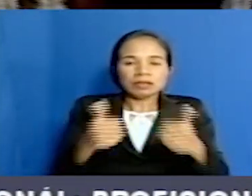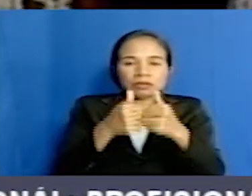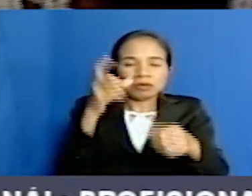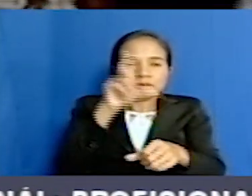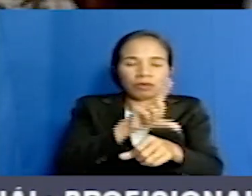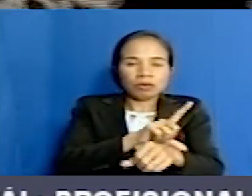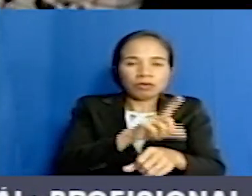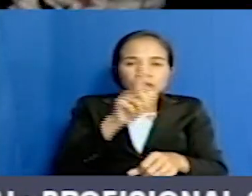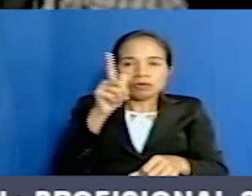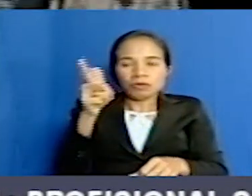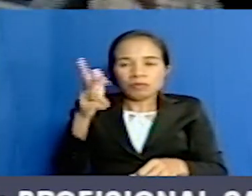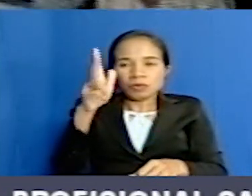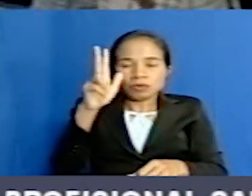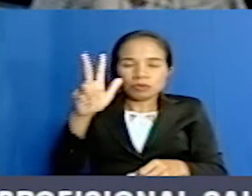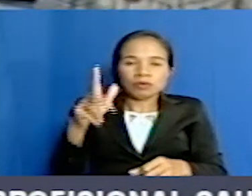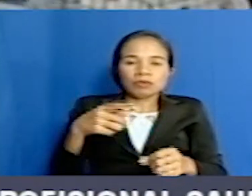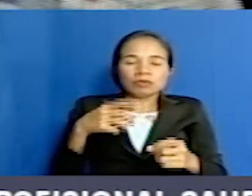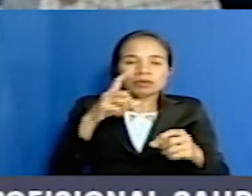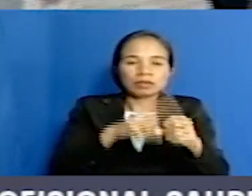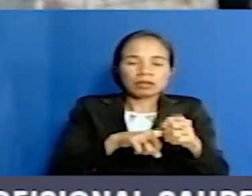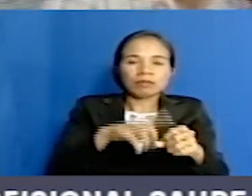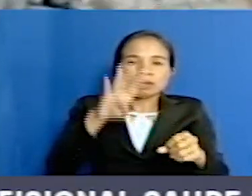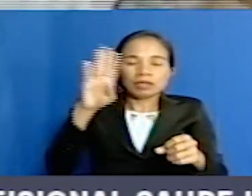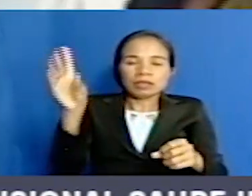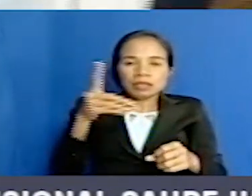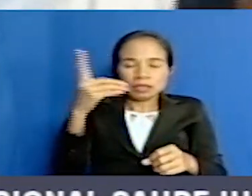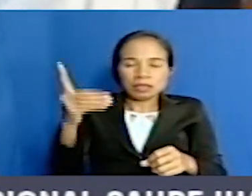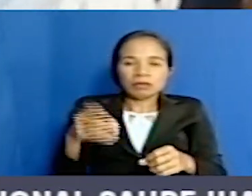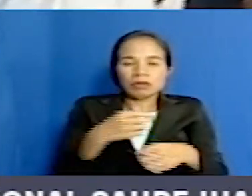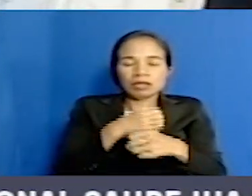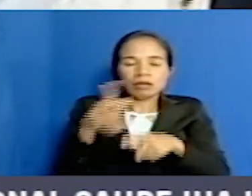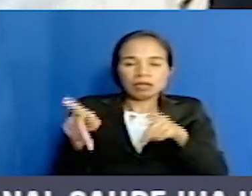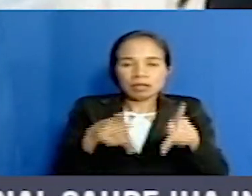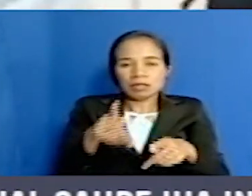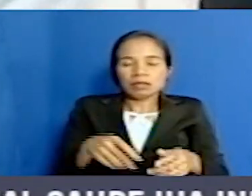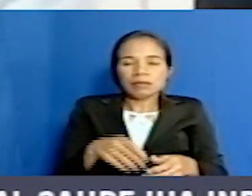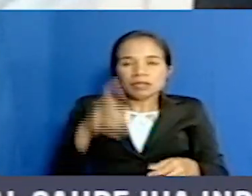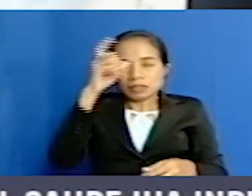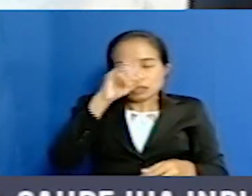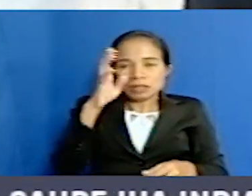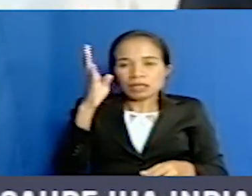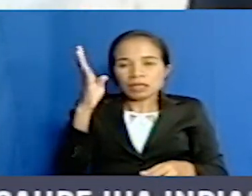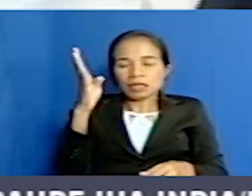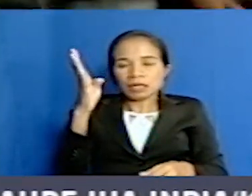loron ruan resentolo ora stuku hat madrugada ori resulta sira da un Juliano Amaral tinan hatunu resenida